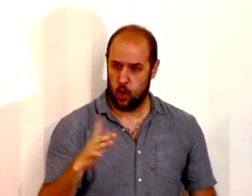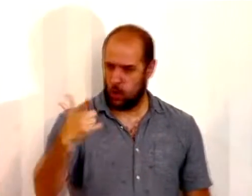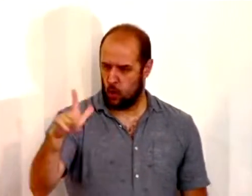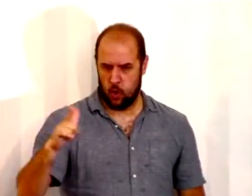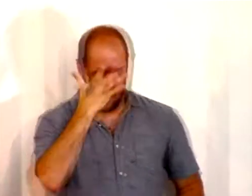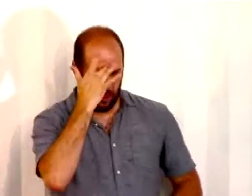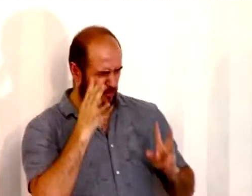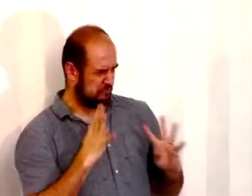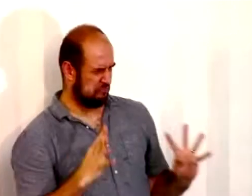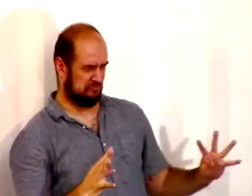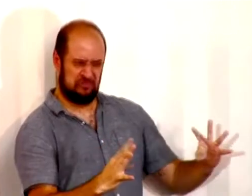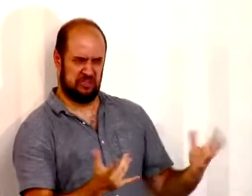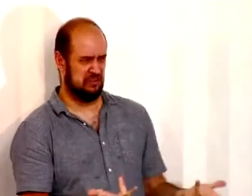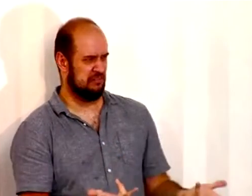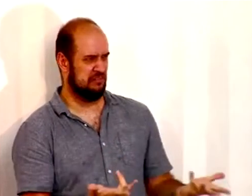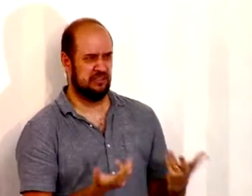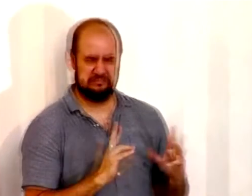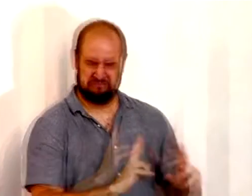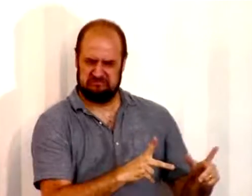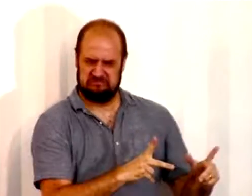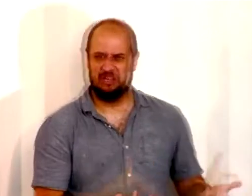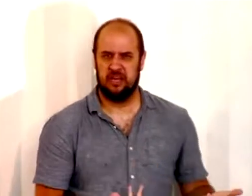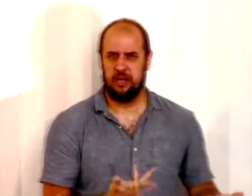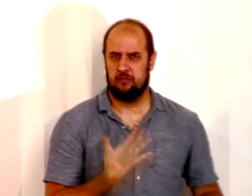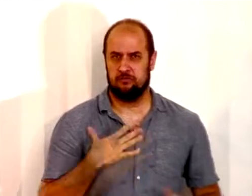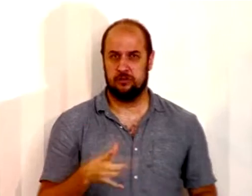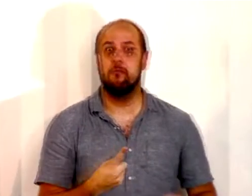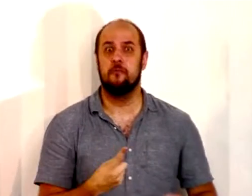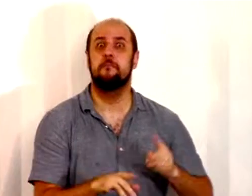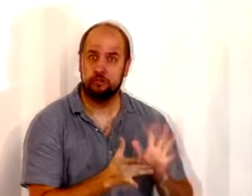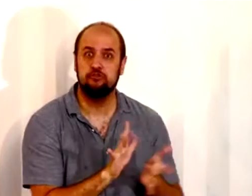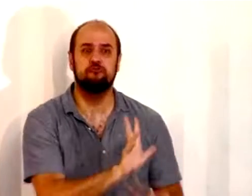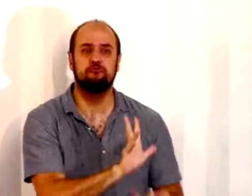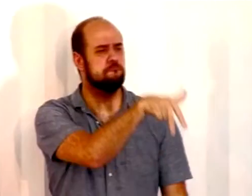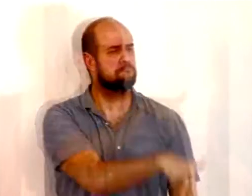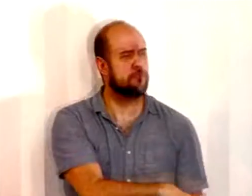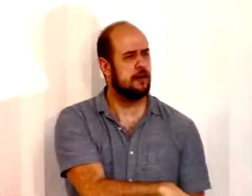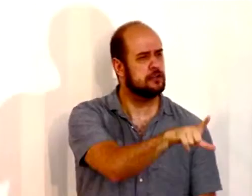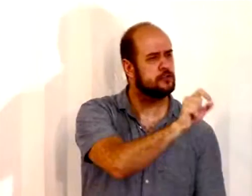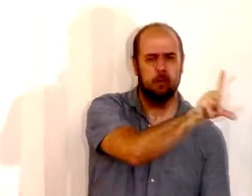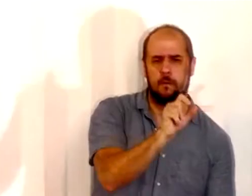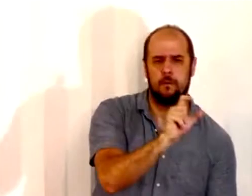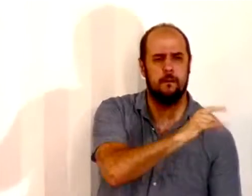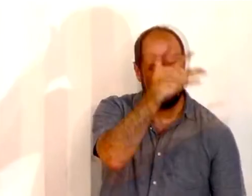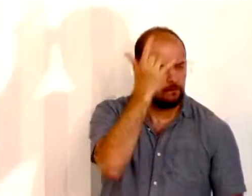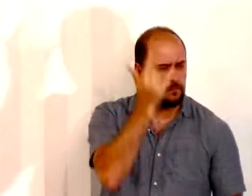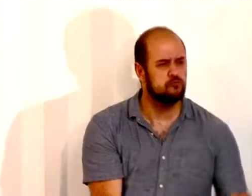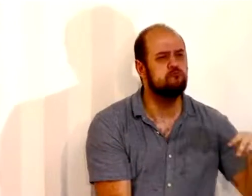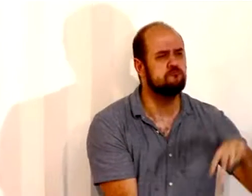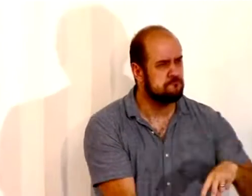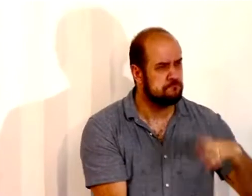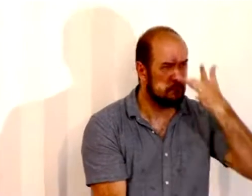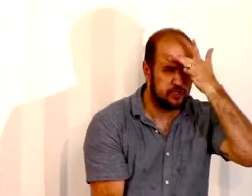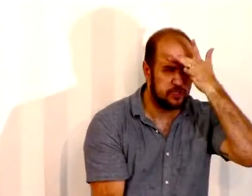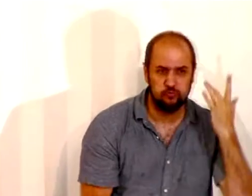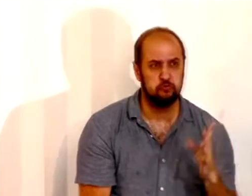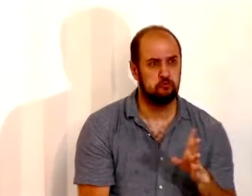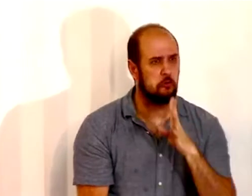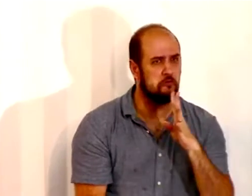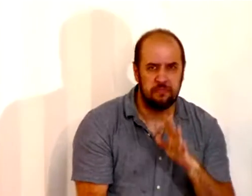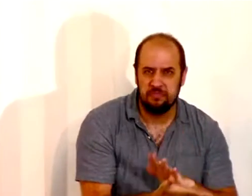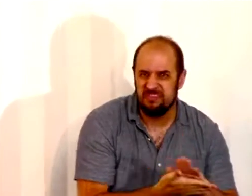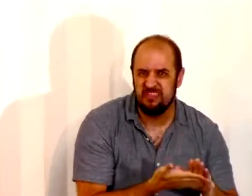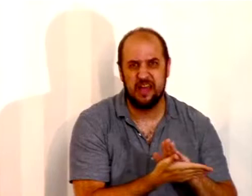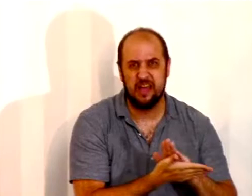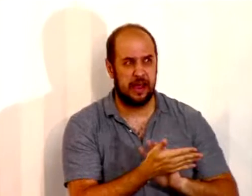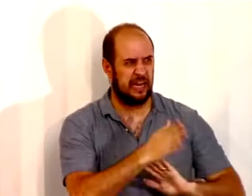região, e Jesus então mostrando que é ali que eu vou começar o meu ministério, com pessoas excluídas, com pessoas iletradas, com pessoas que muitas vezes não